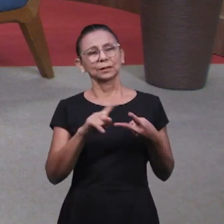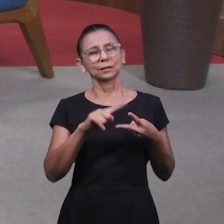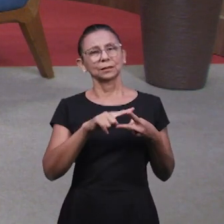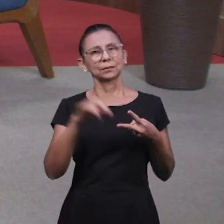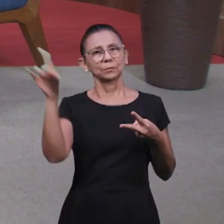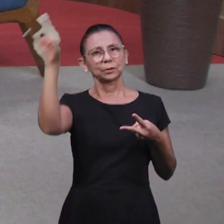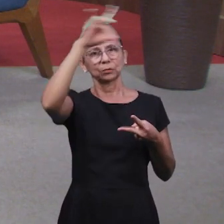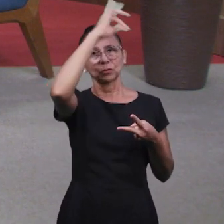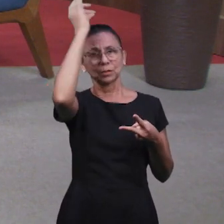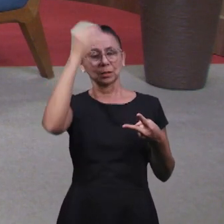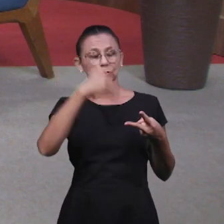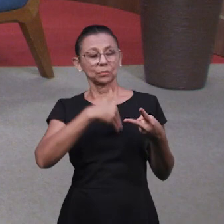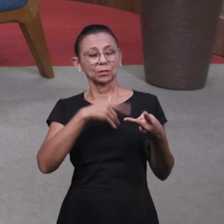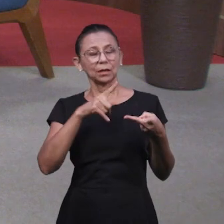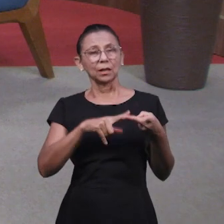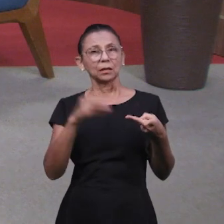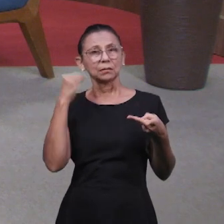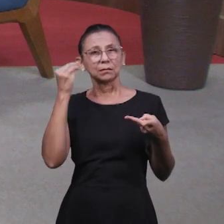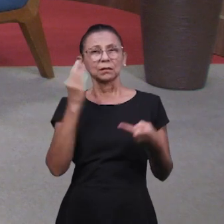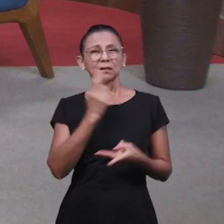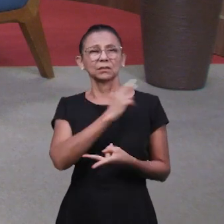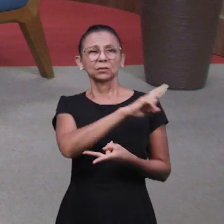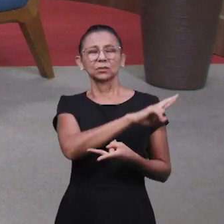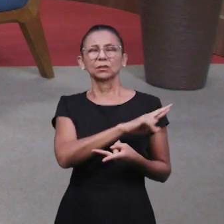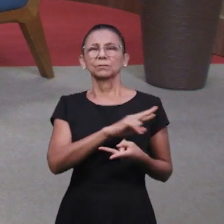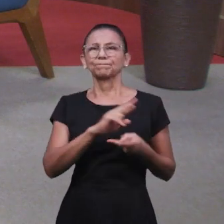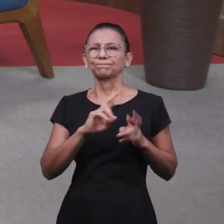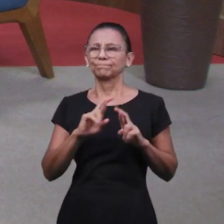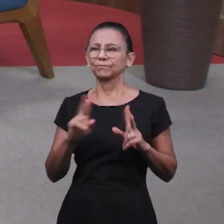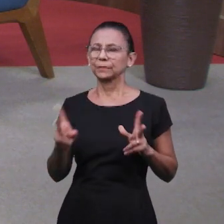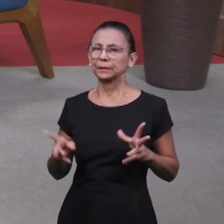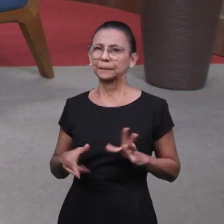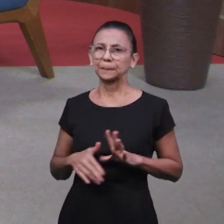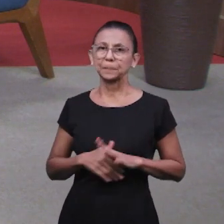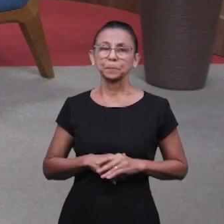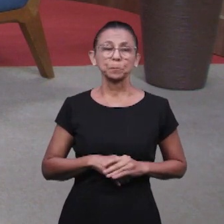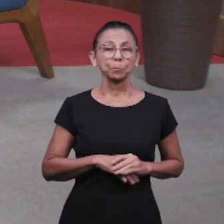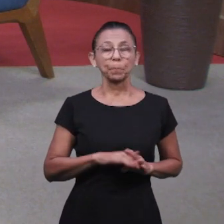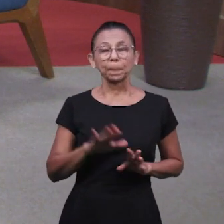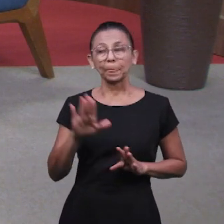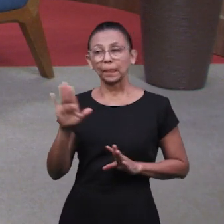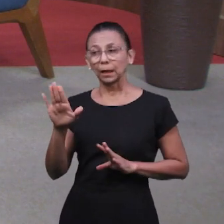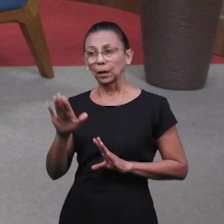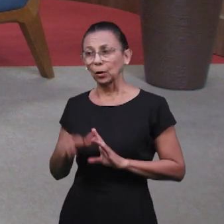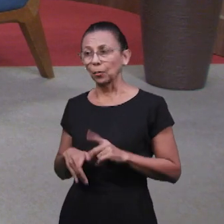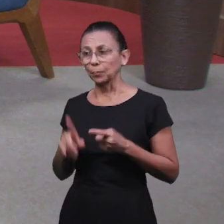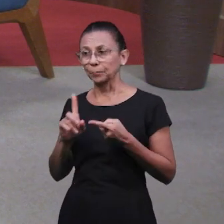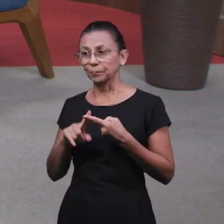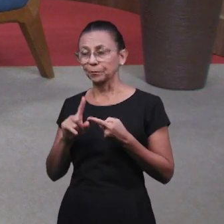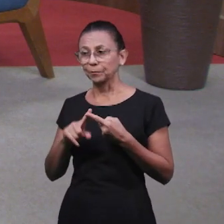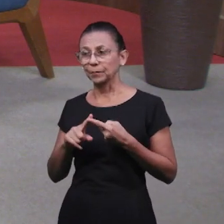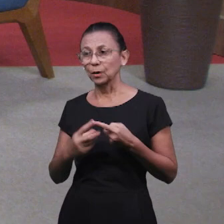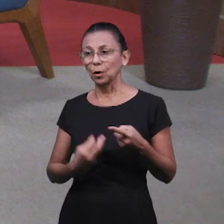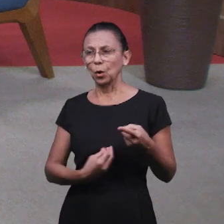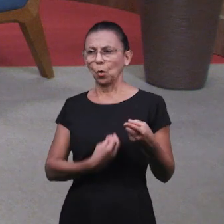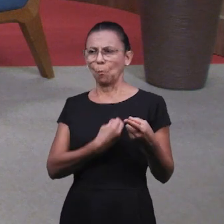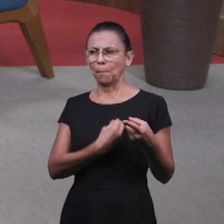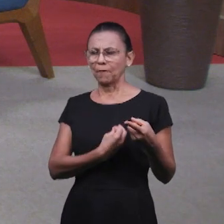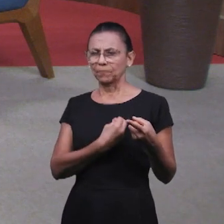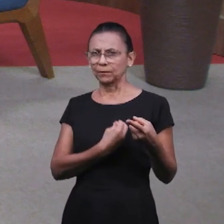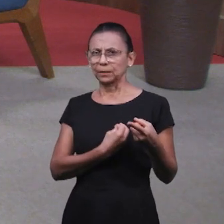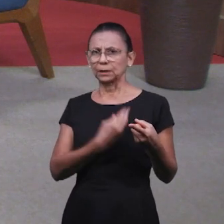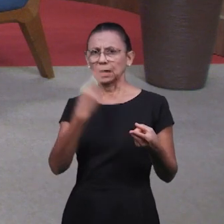e outra. Entendeu? Uma coisa, né, Josias, queridos, uma coisa é você ter